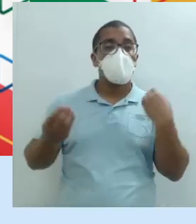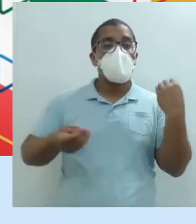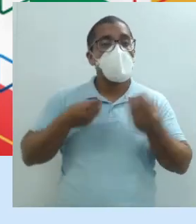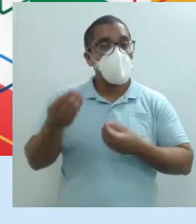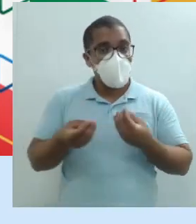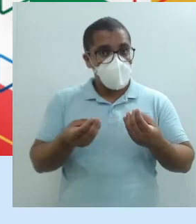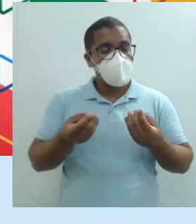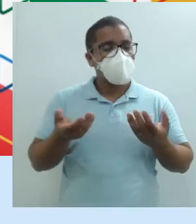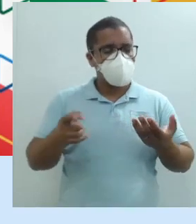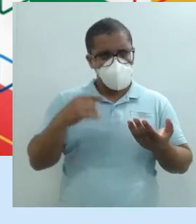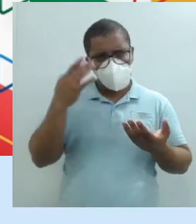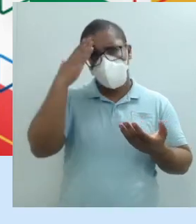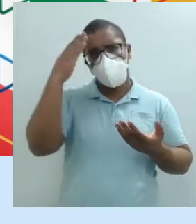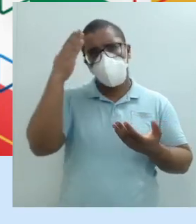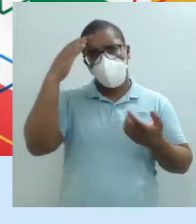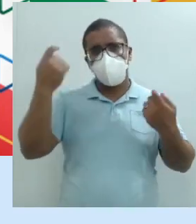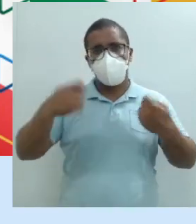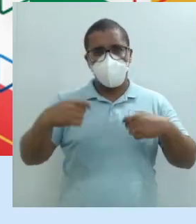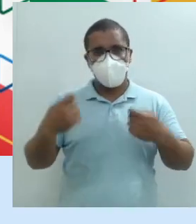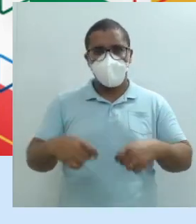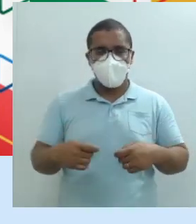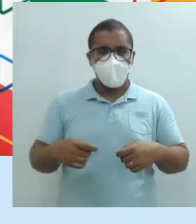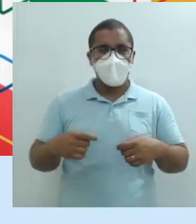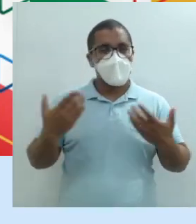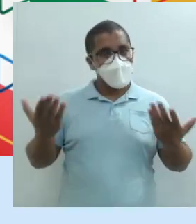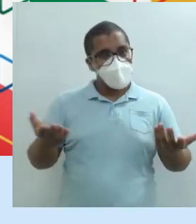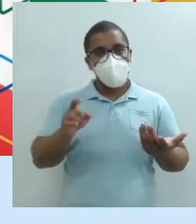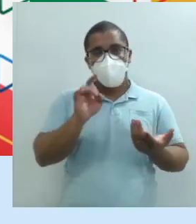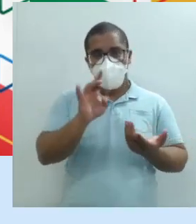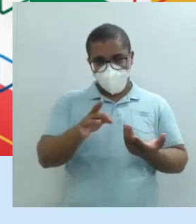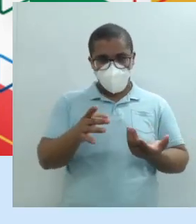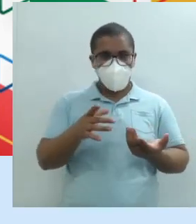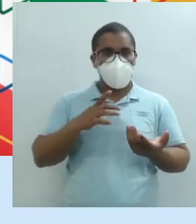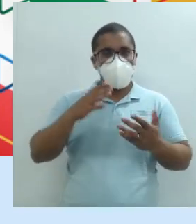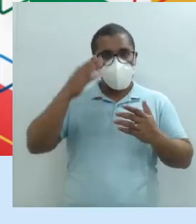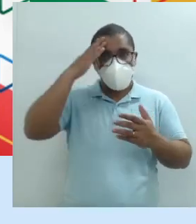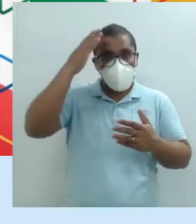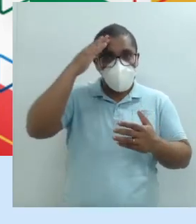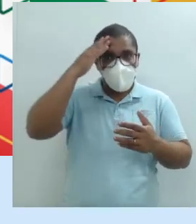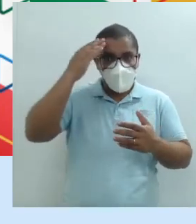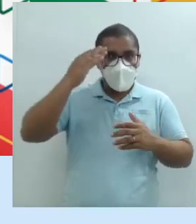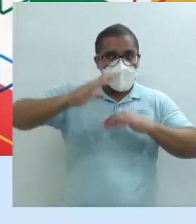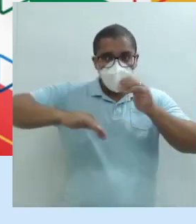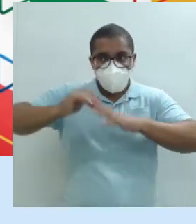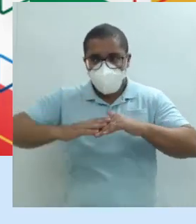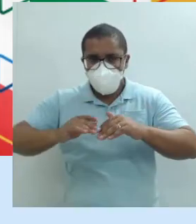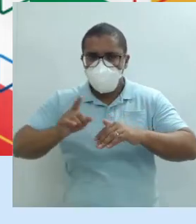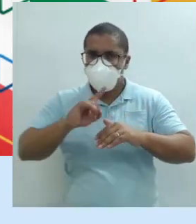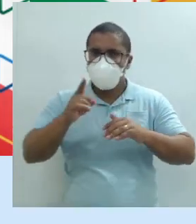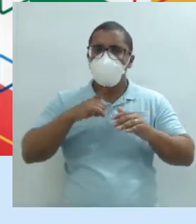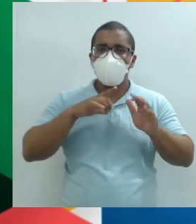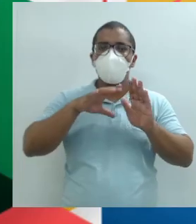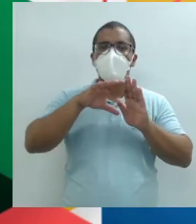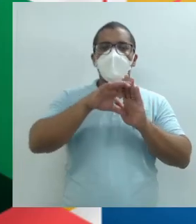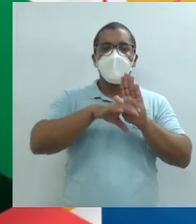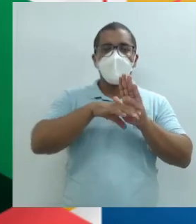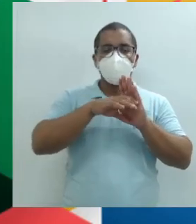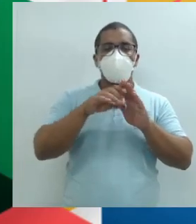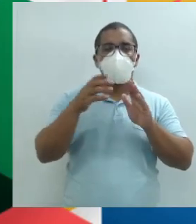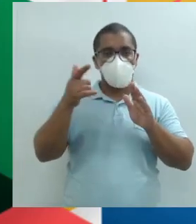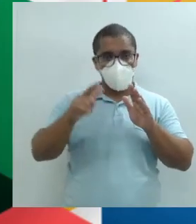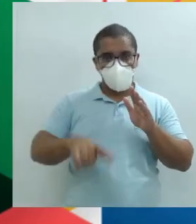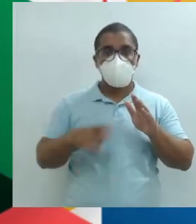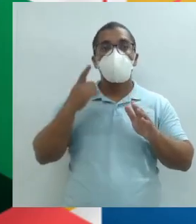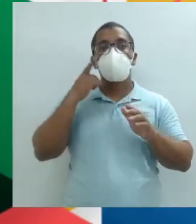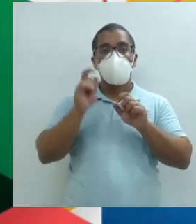não basta, estou dizendo muito isso, né? Não basta ter o conhecimento técnico, existem outras competências. Vou pedir para colocar de novo grandinho na